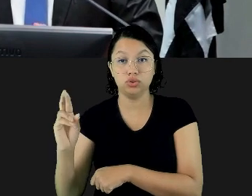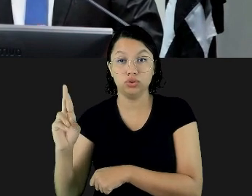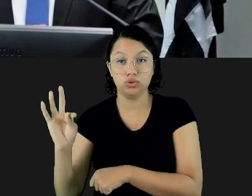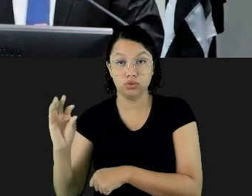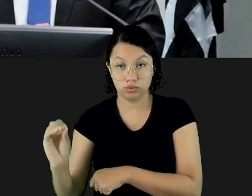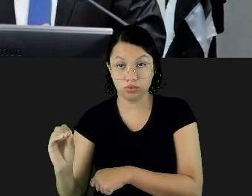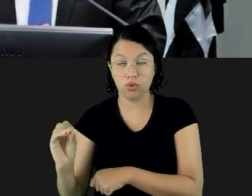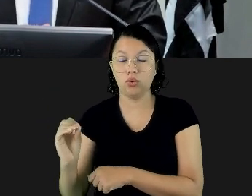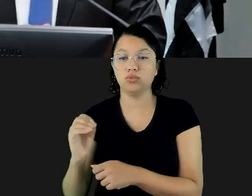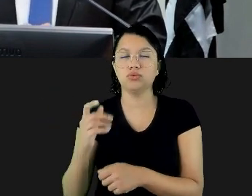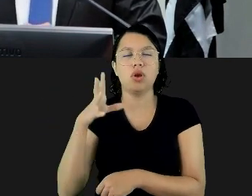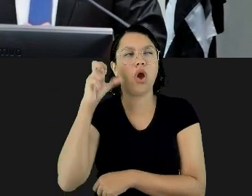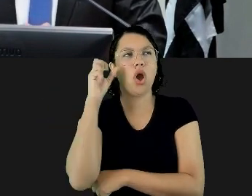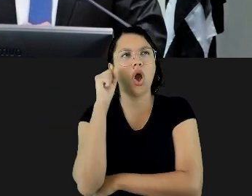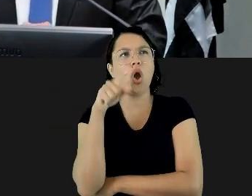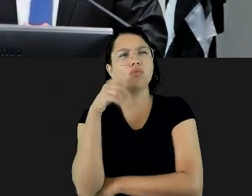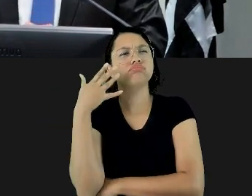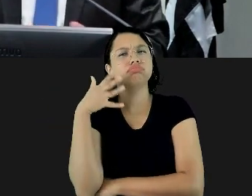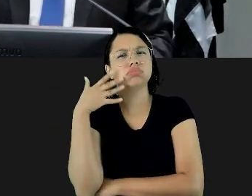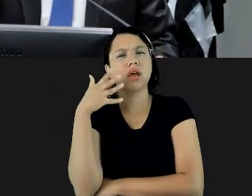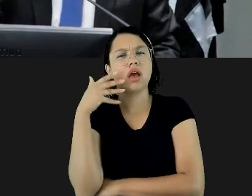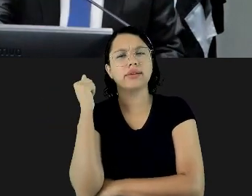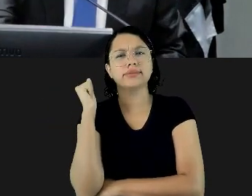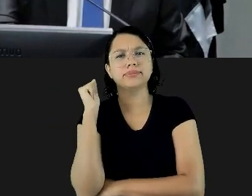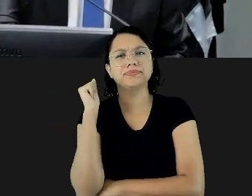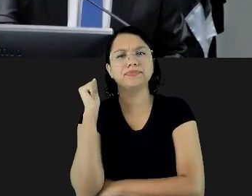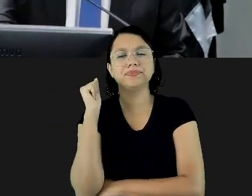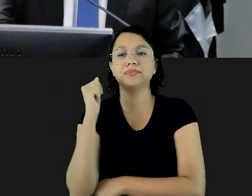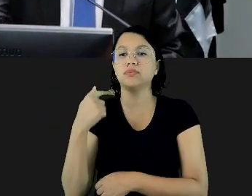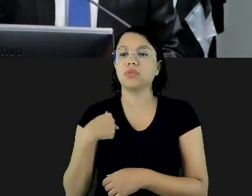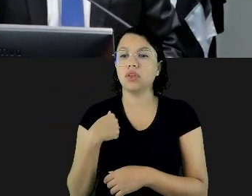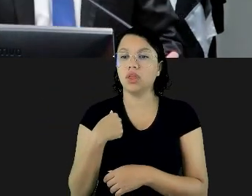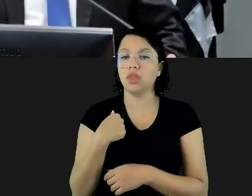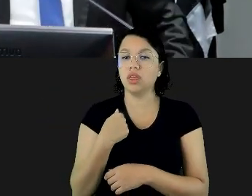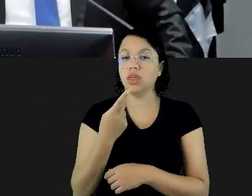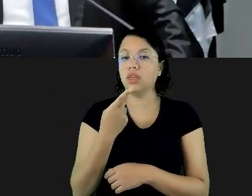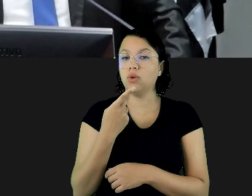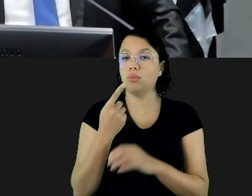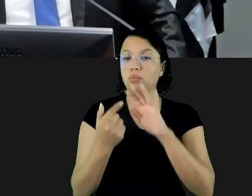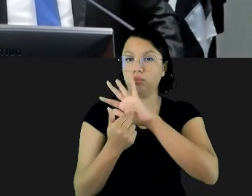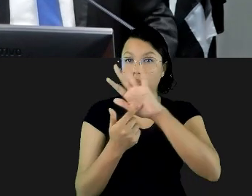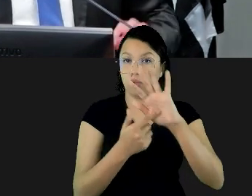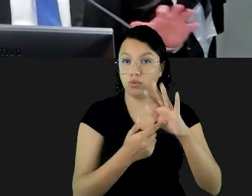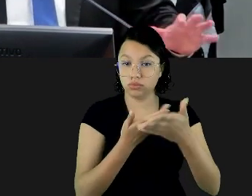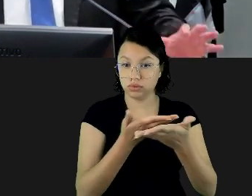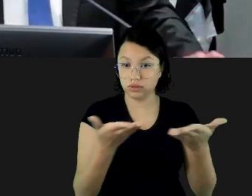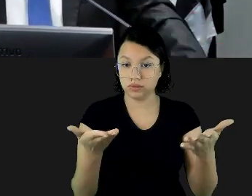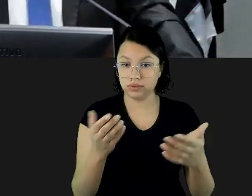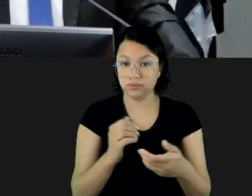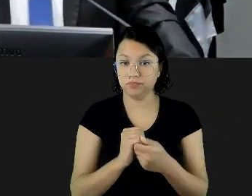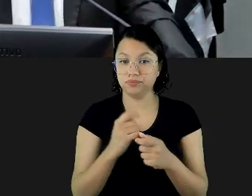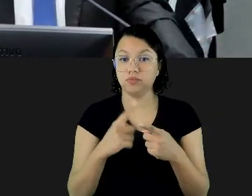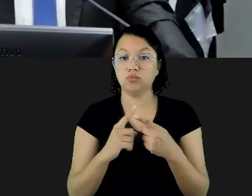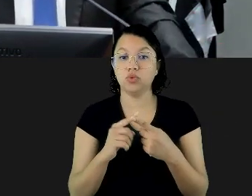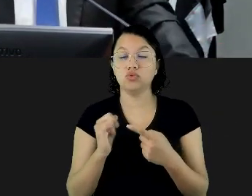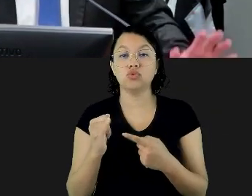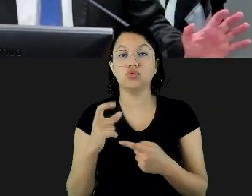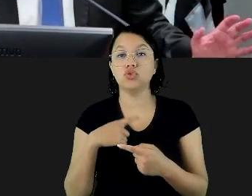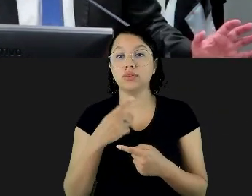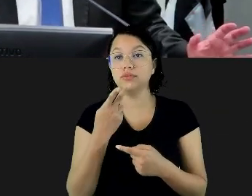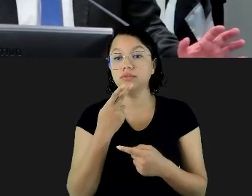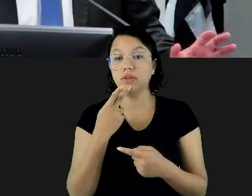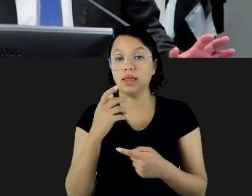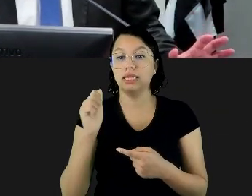ouvindo a palestra. E eu botei essa barra, botei o Iquique aqui, porque eu só tinha falado de Antofagasta. E